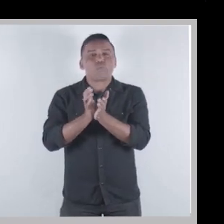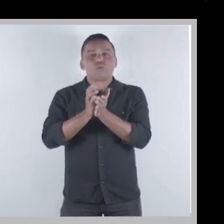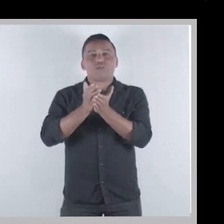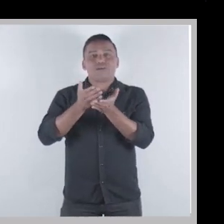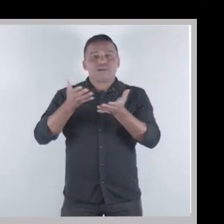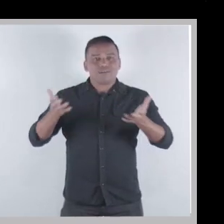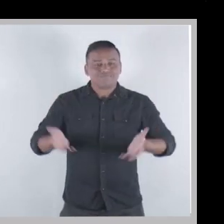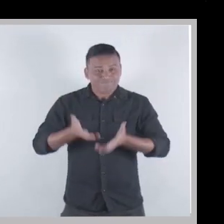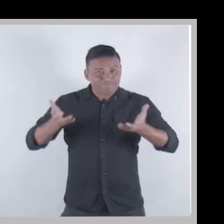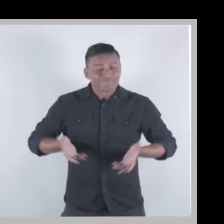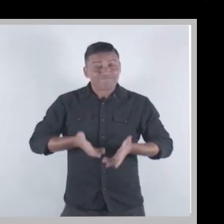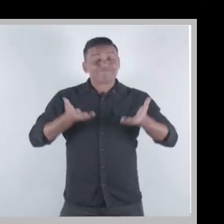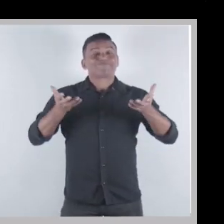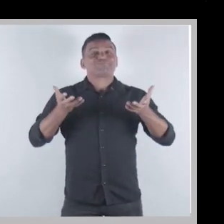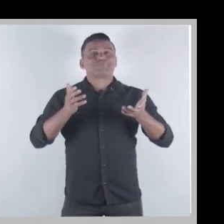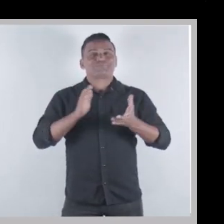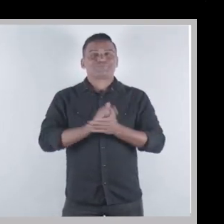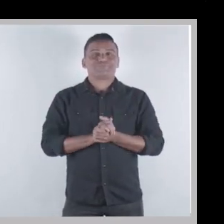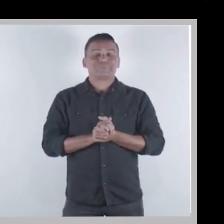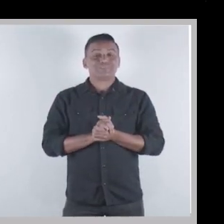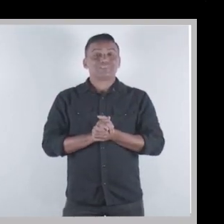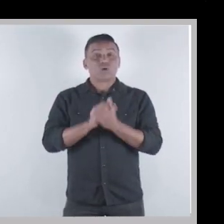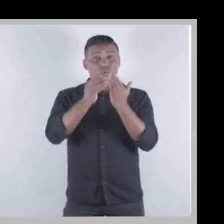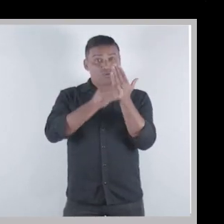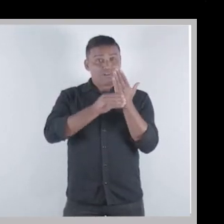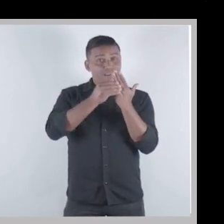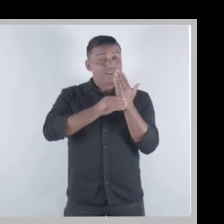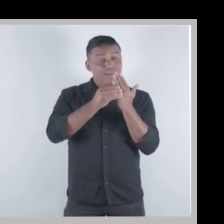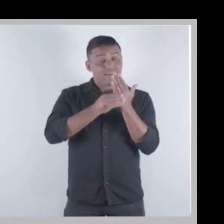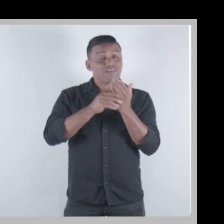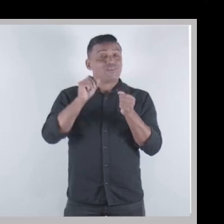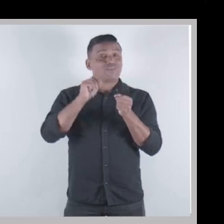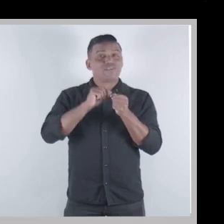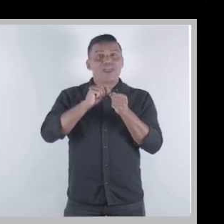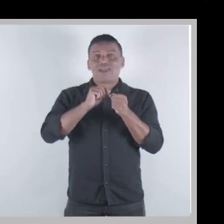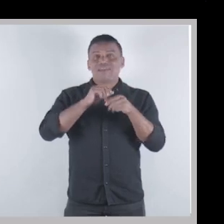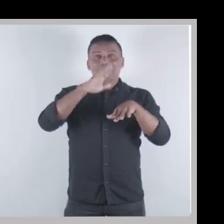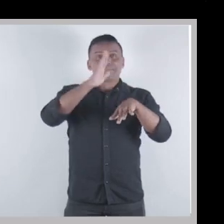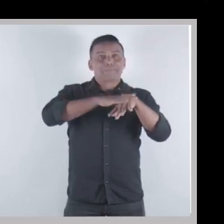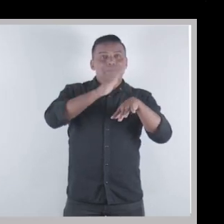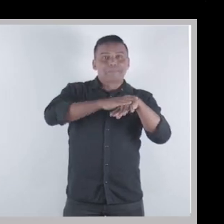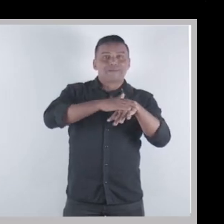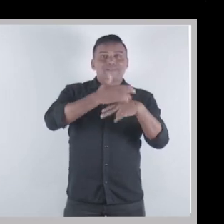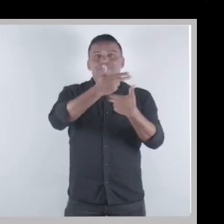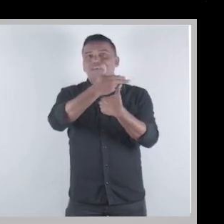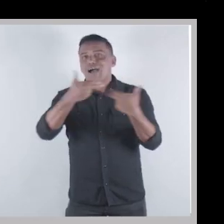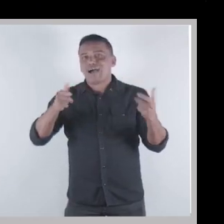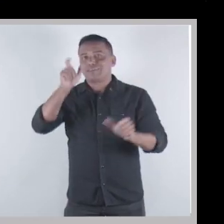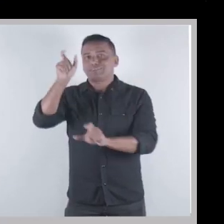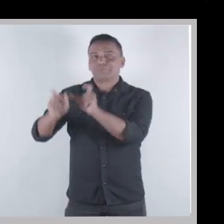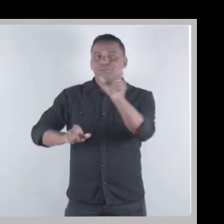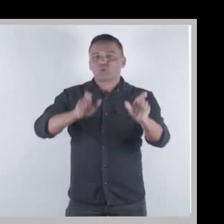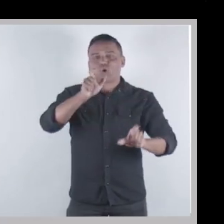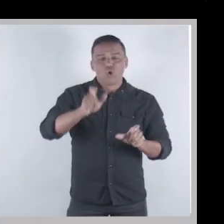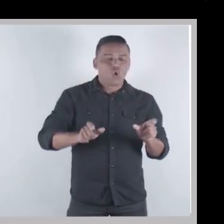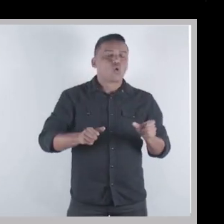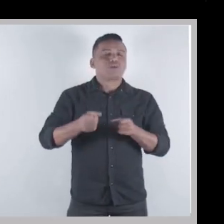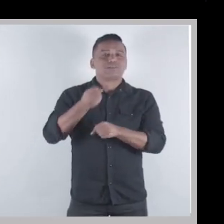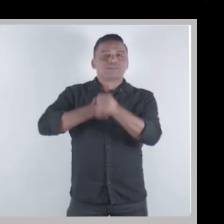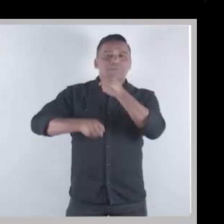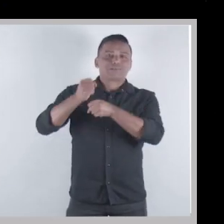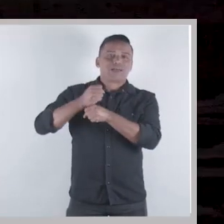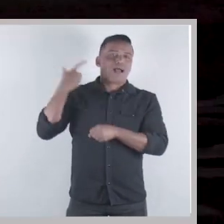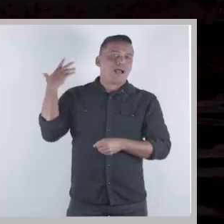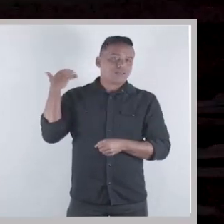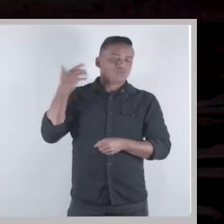promovemos. Então, é um livro construído por muitas pessoas durante um ano tão difícil quanto o